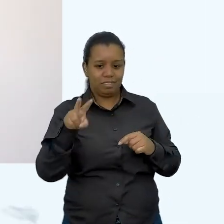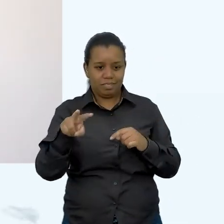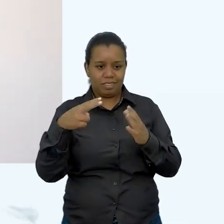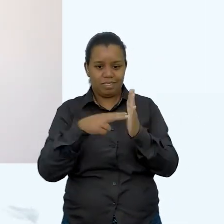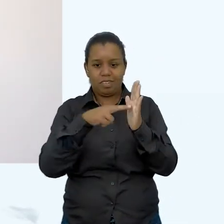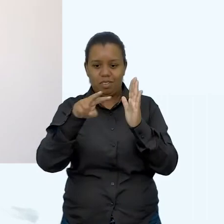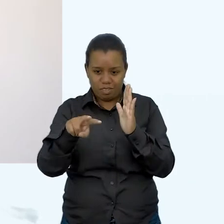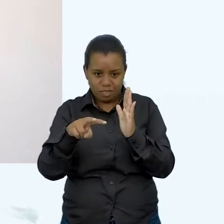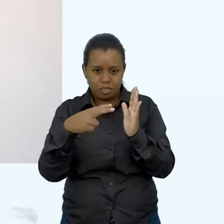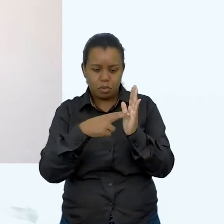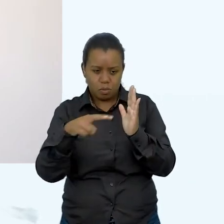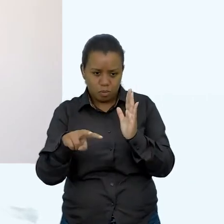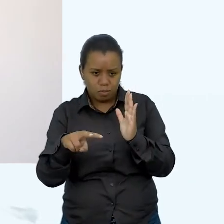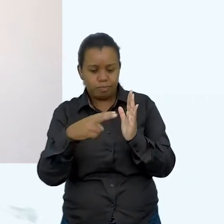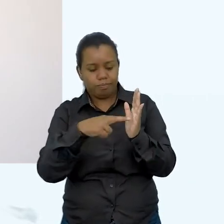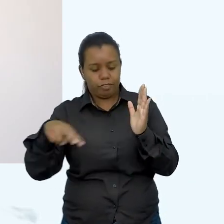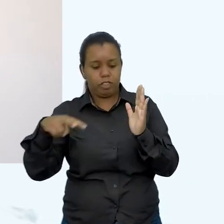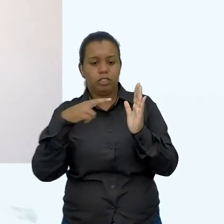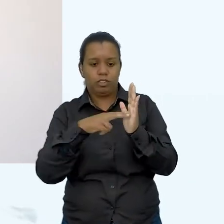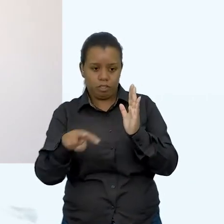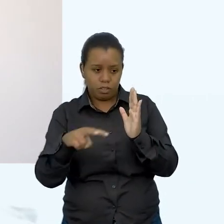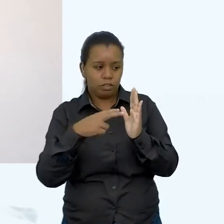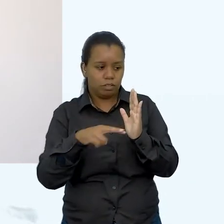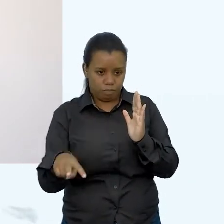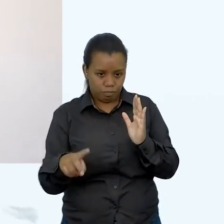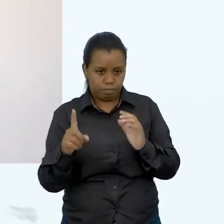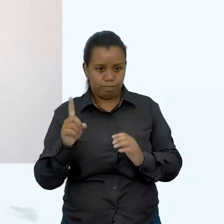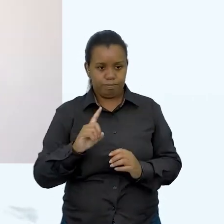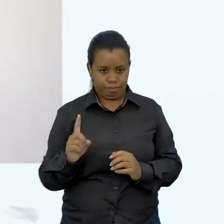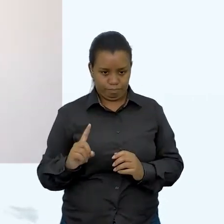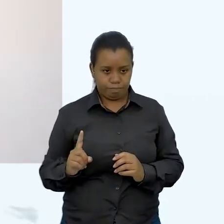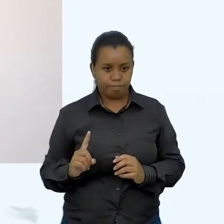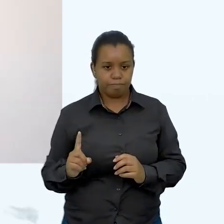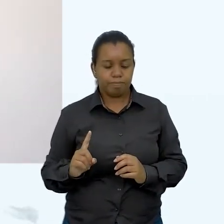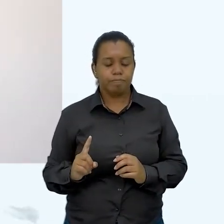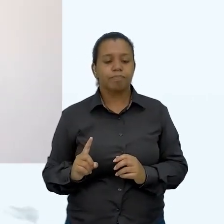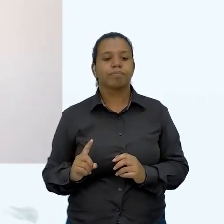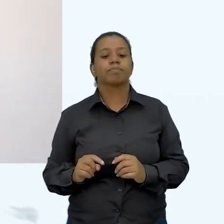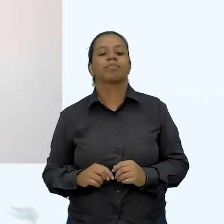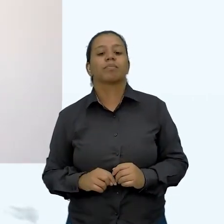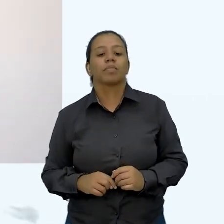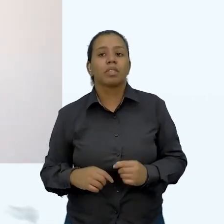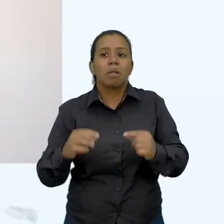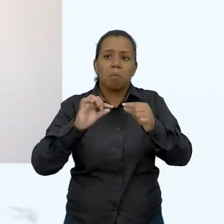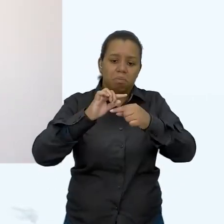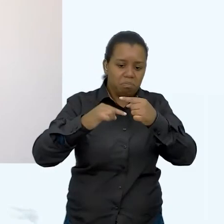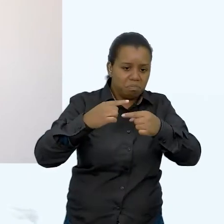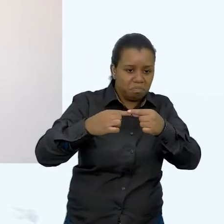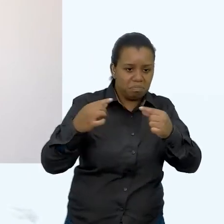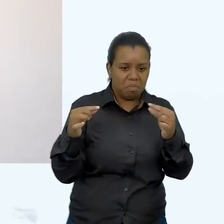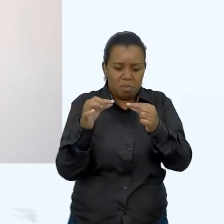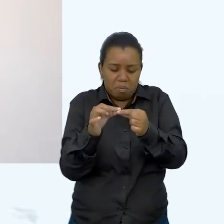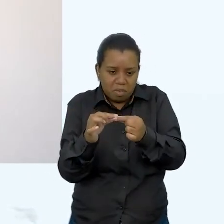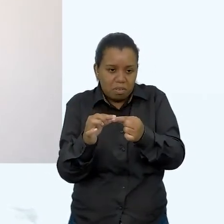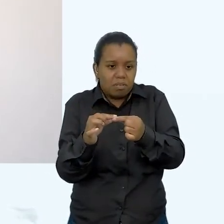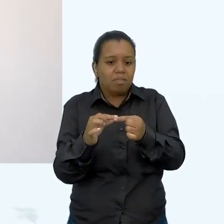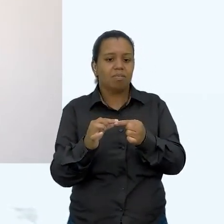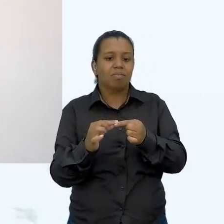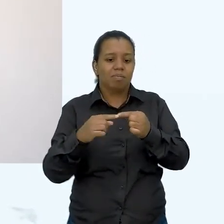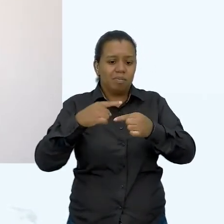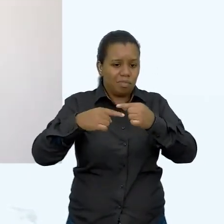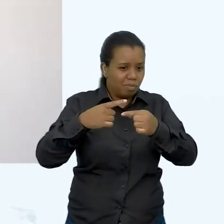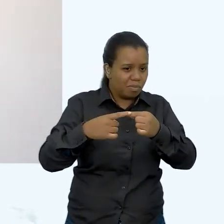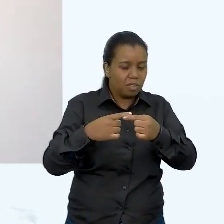bem devagar, é porque você está tendo alguma fuga na instalação, né? Pode ser alguma emenda, pode ser alguma má isolação